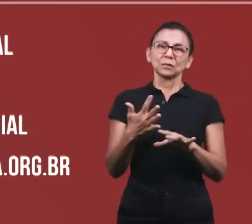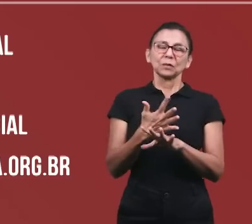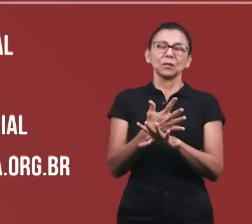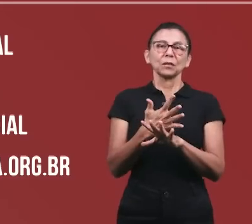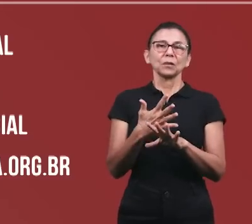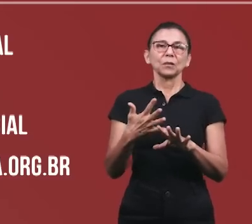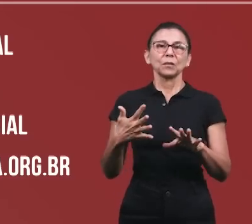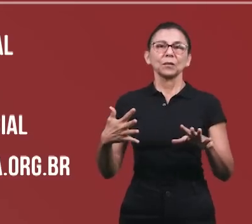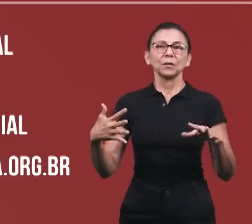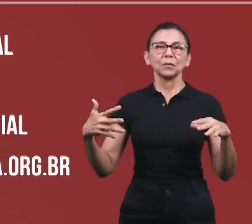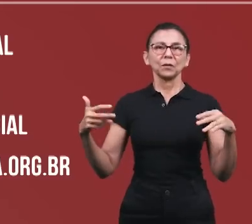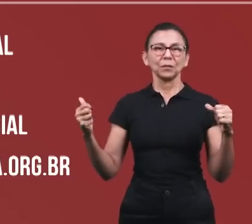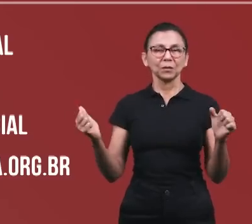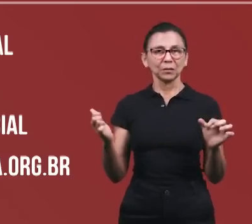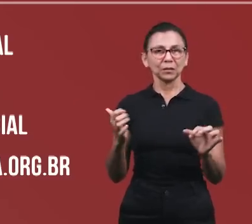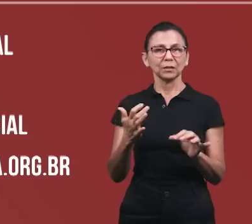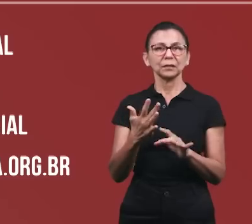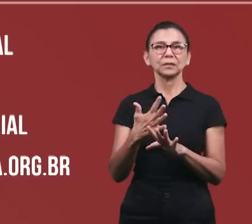Aleluia,